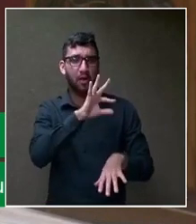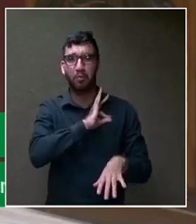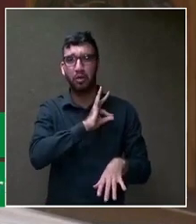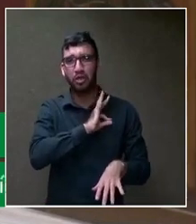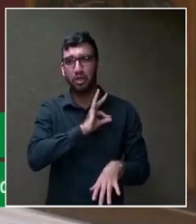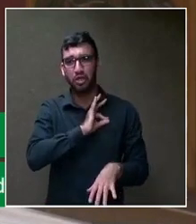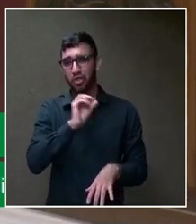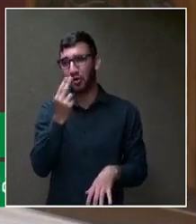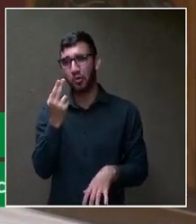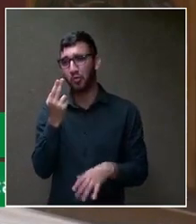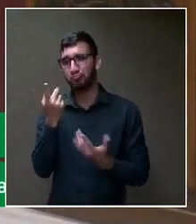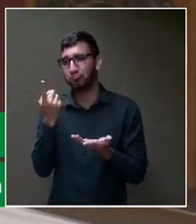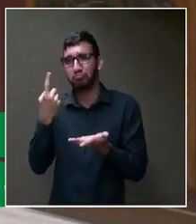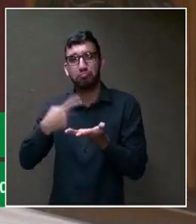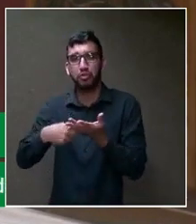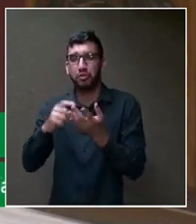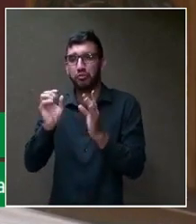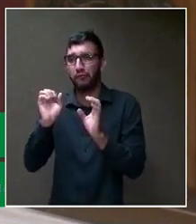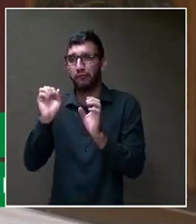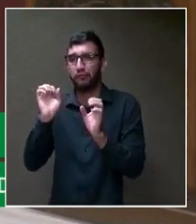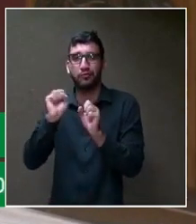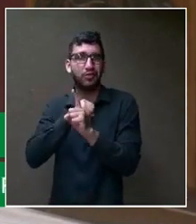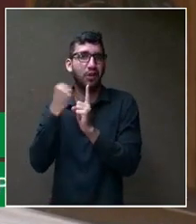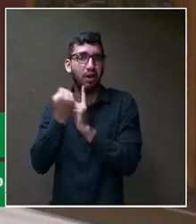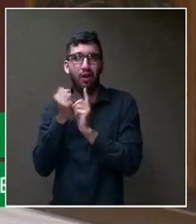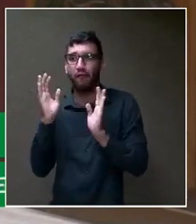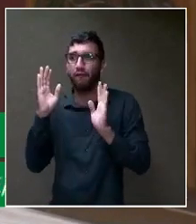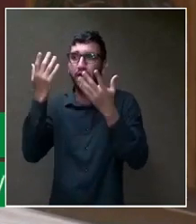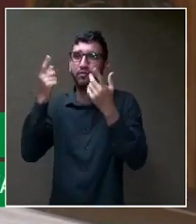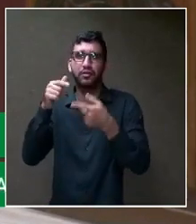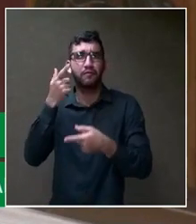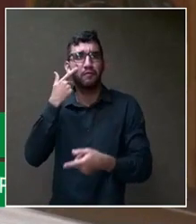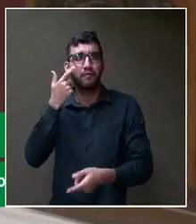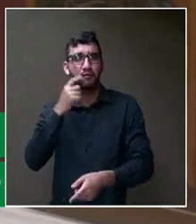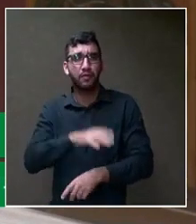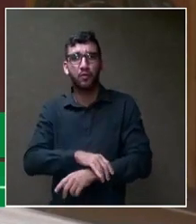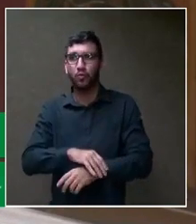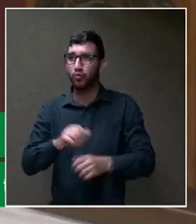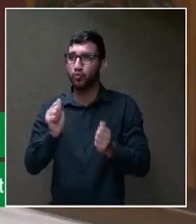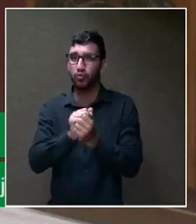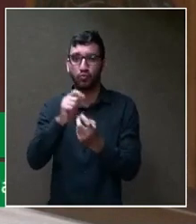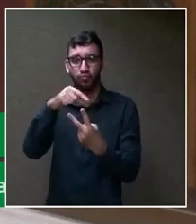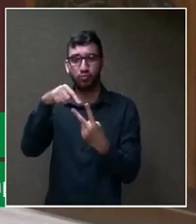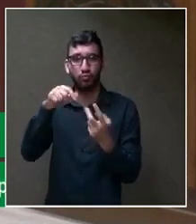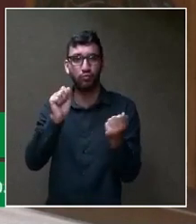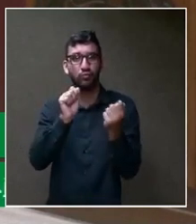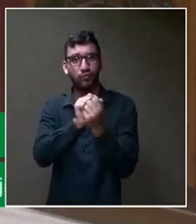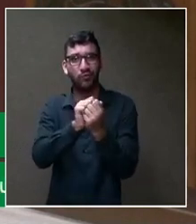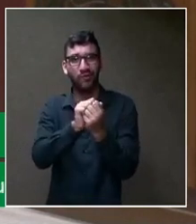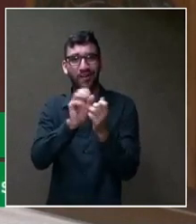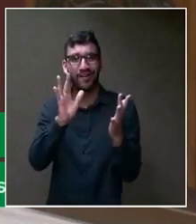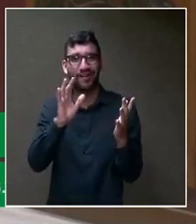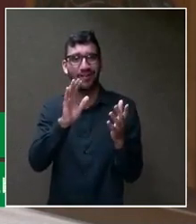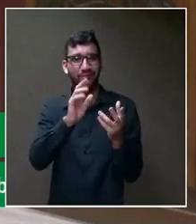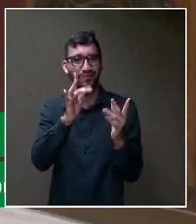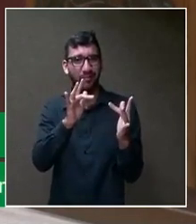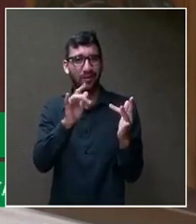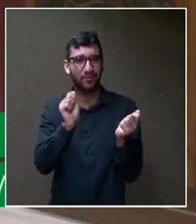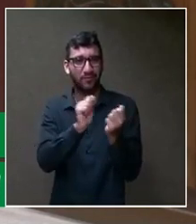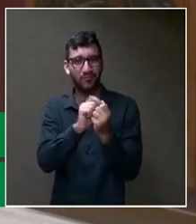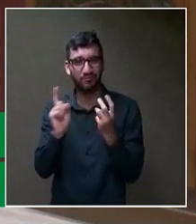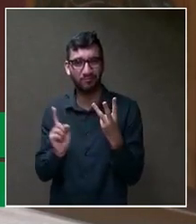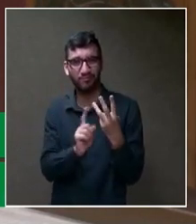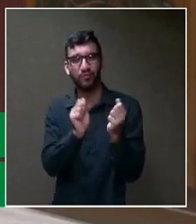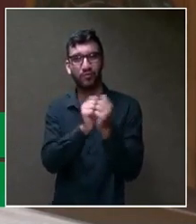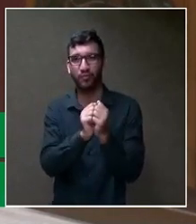ou evento social, festa, você já teve a oportunidade de estar com o casal, junto, sair com eles? É,